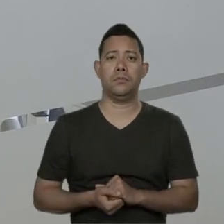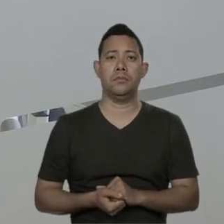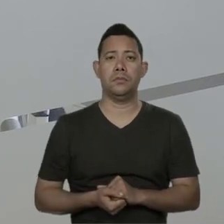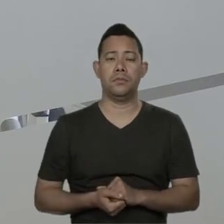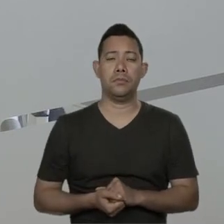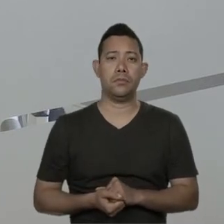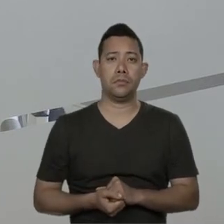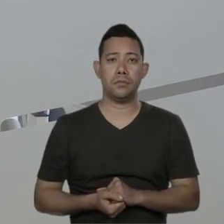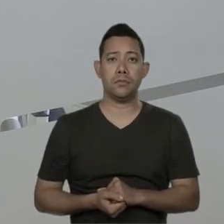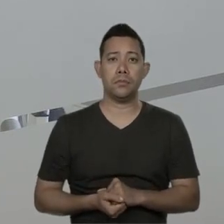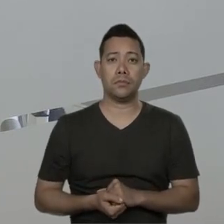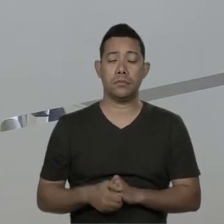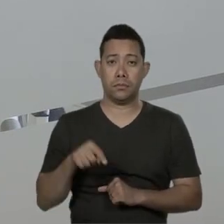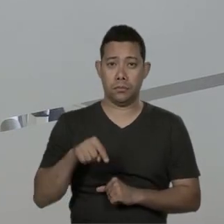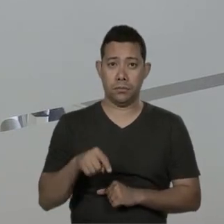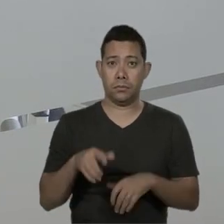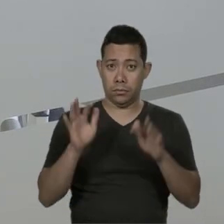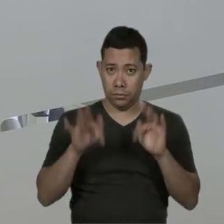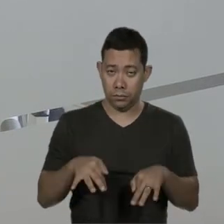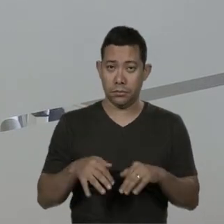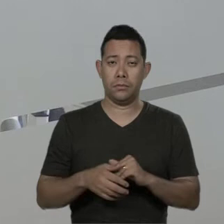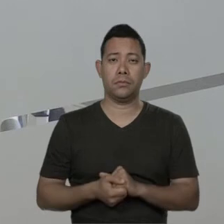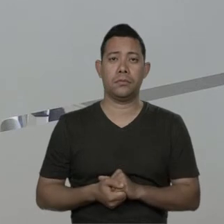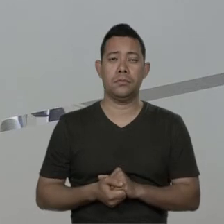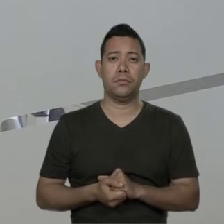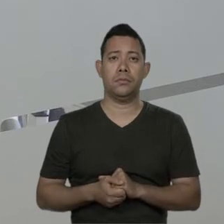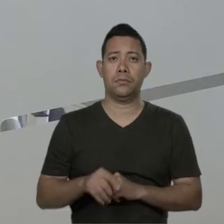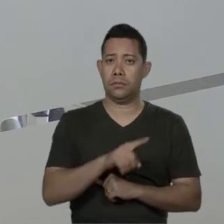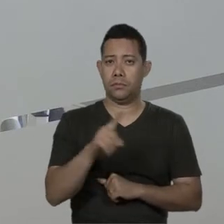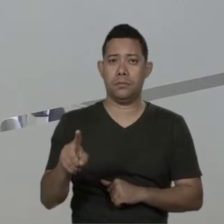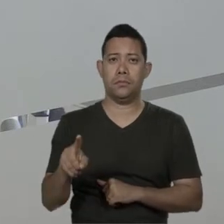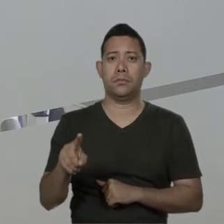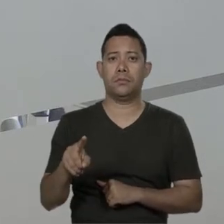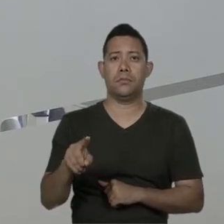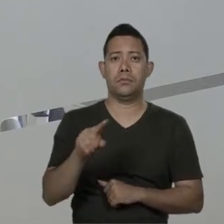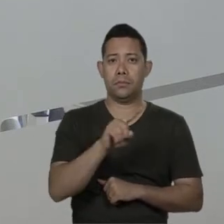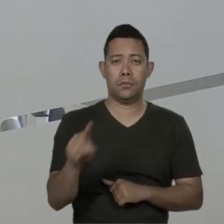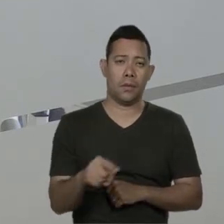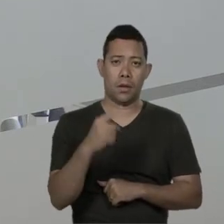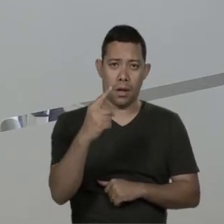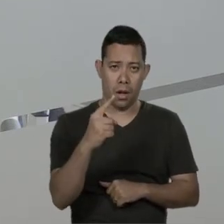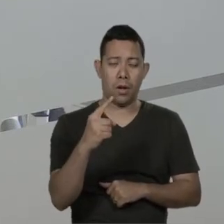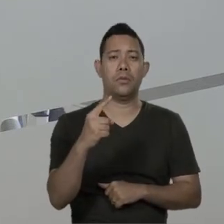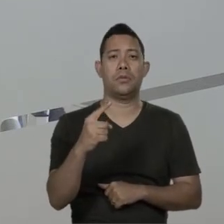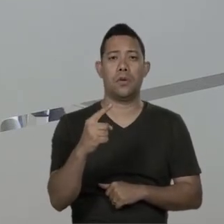Quando nós fecharmos esse bloquinho aí, você alivia sua carga para Z1 para a gente